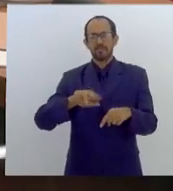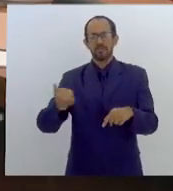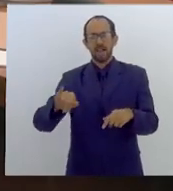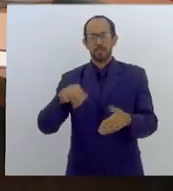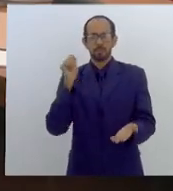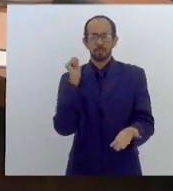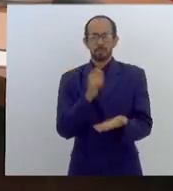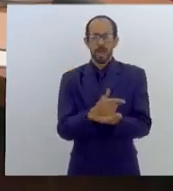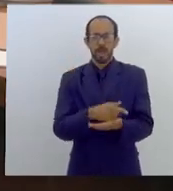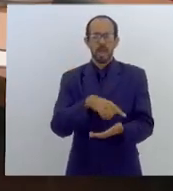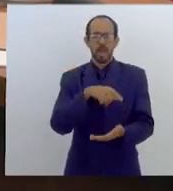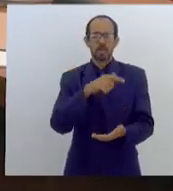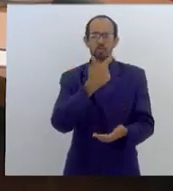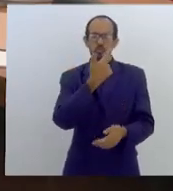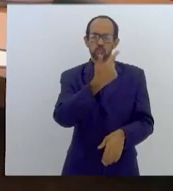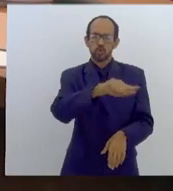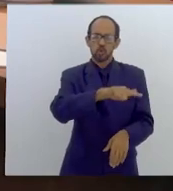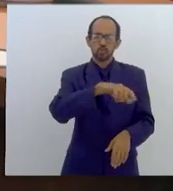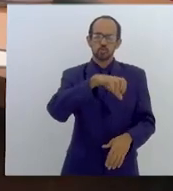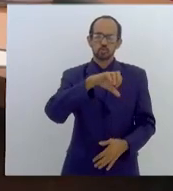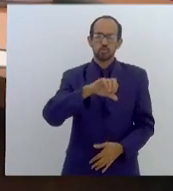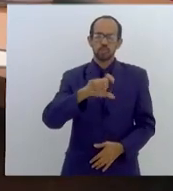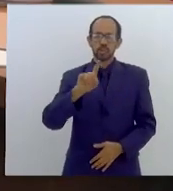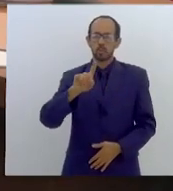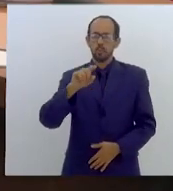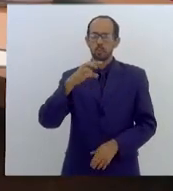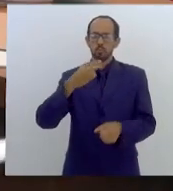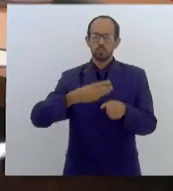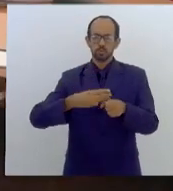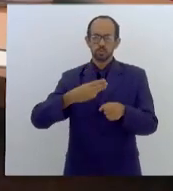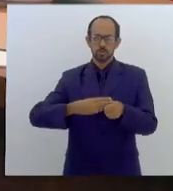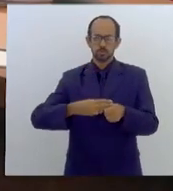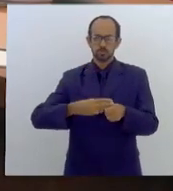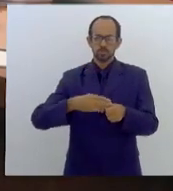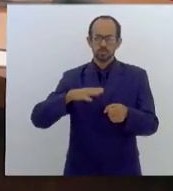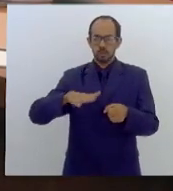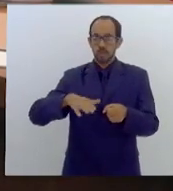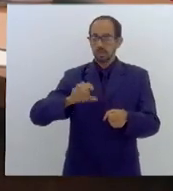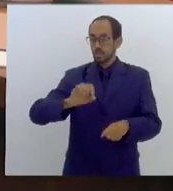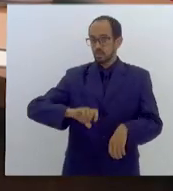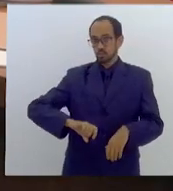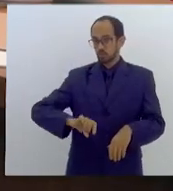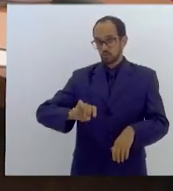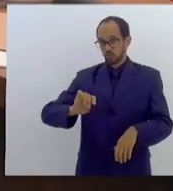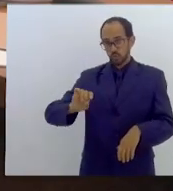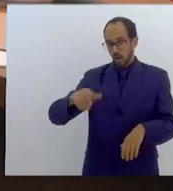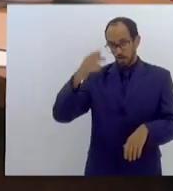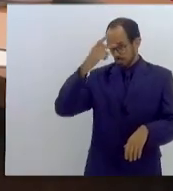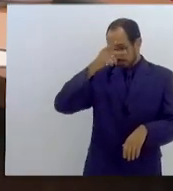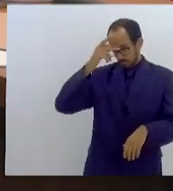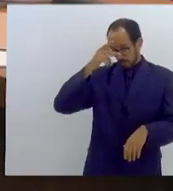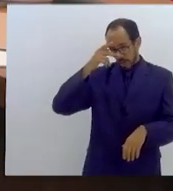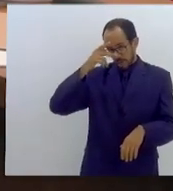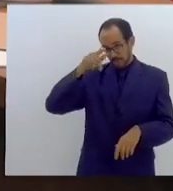91 municípios. E só foi ouvido o tempo todo a cidade que vai receber.